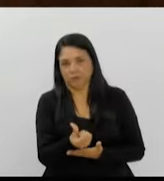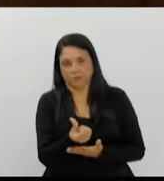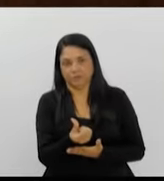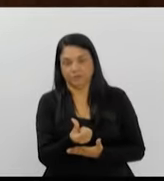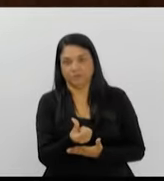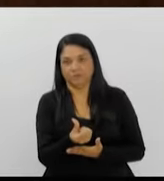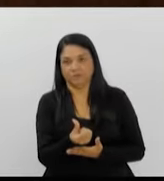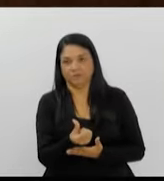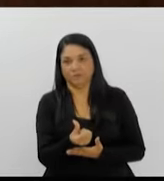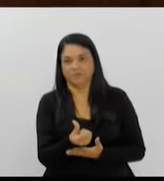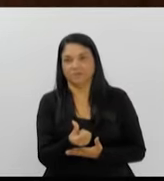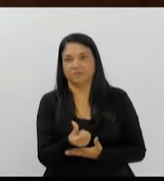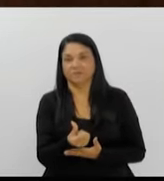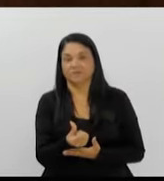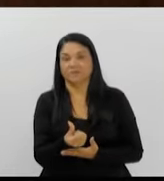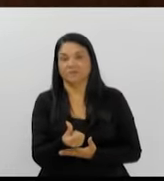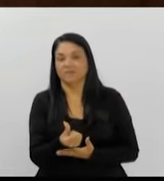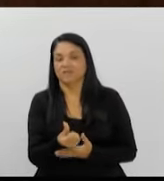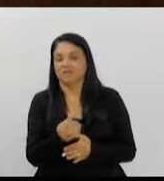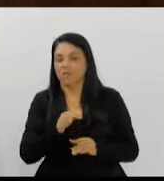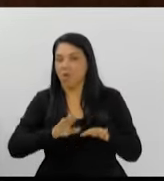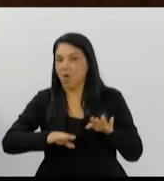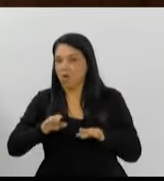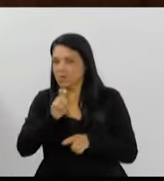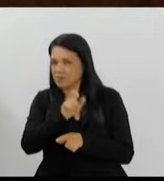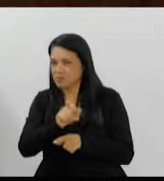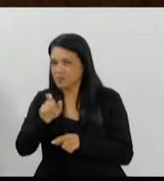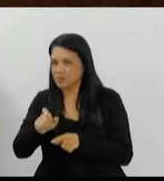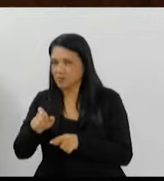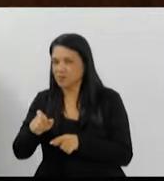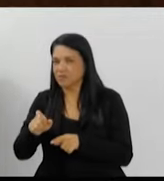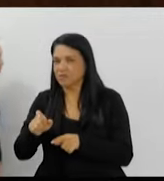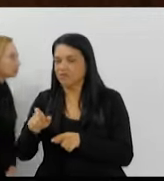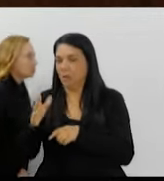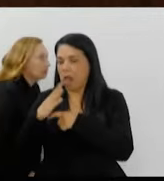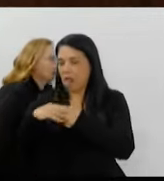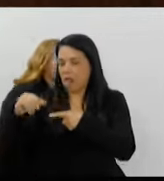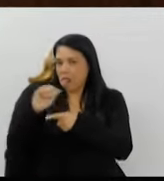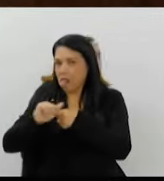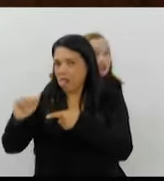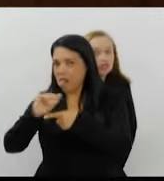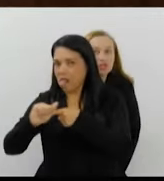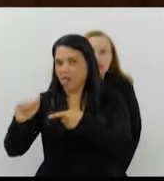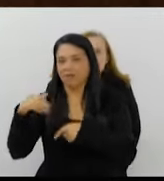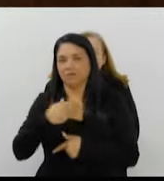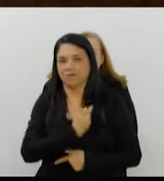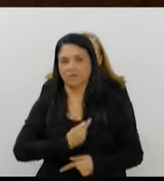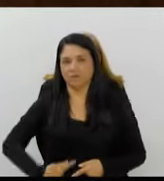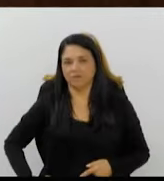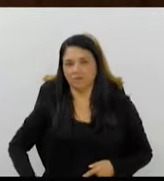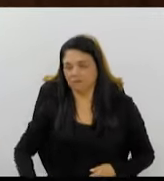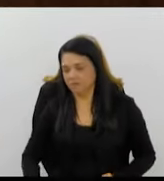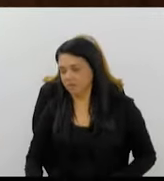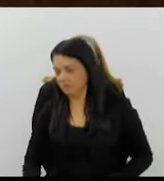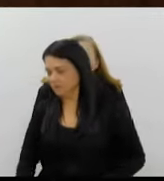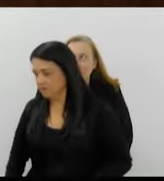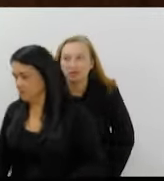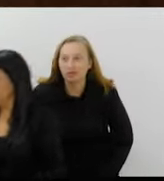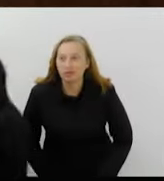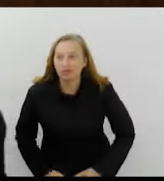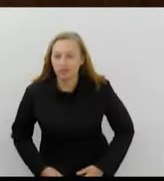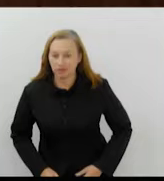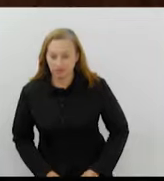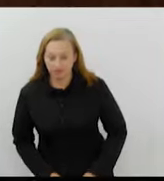meia dúas de baba ovo do governador que o rodeiam no palácio que ficam ali